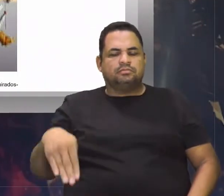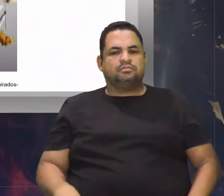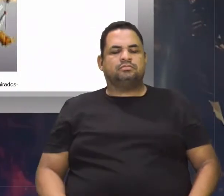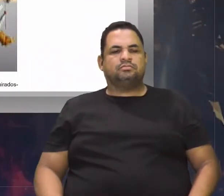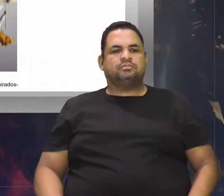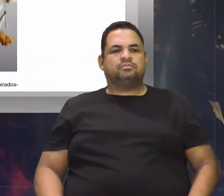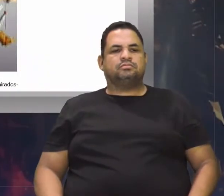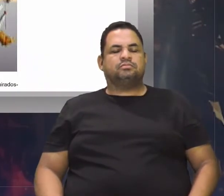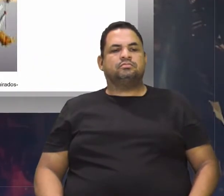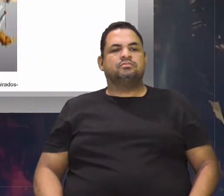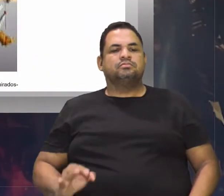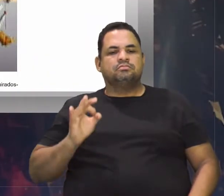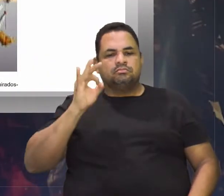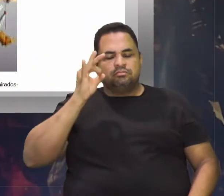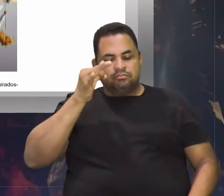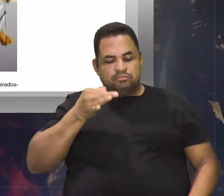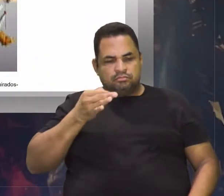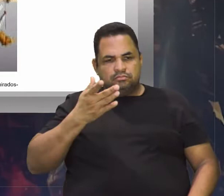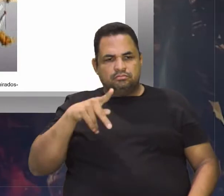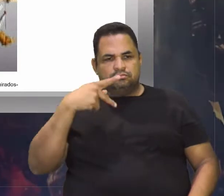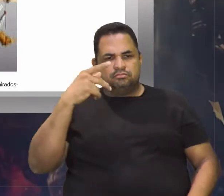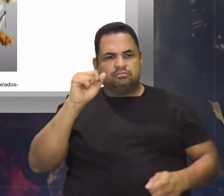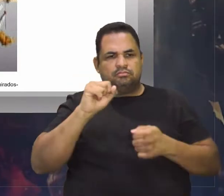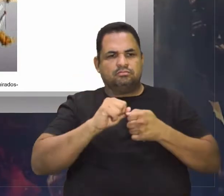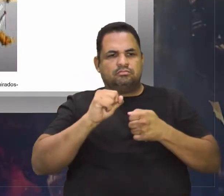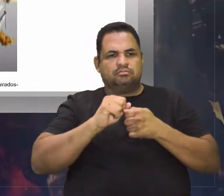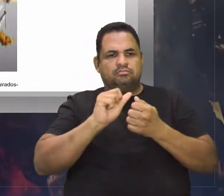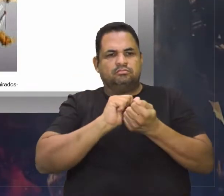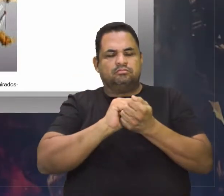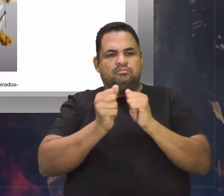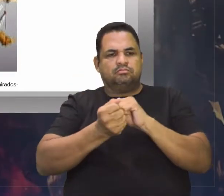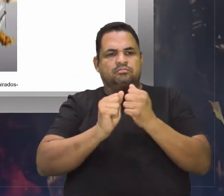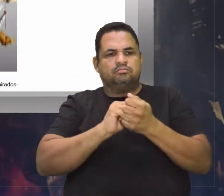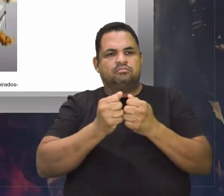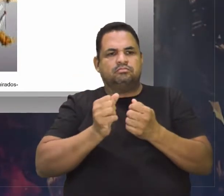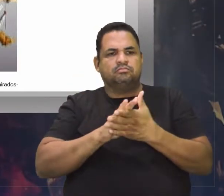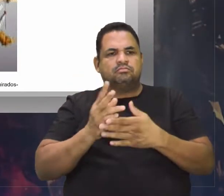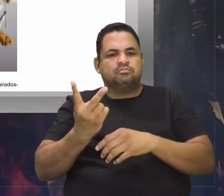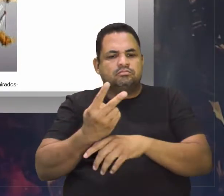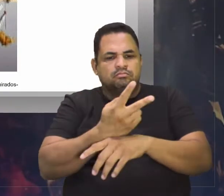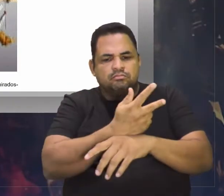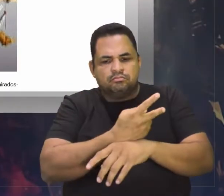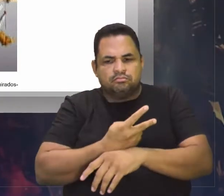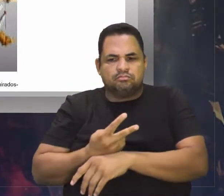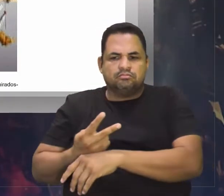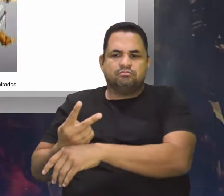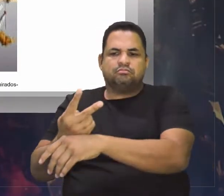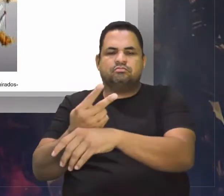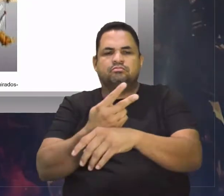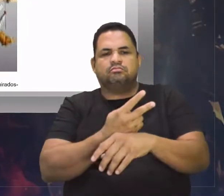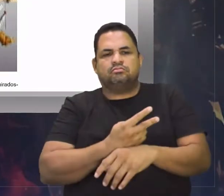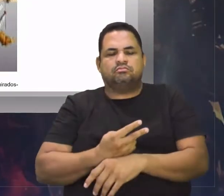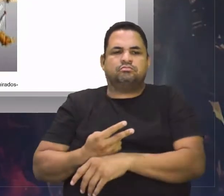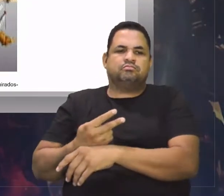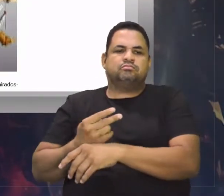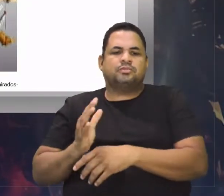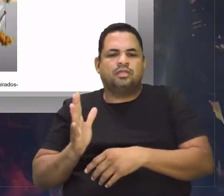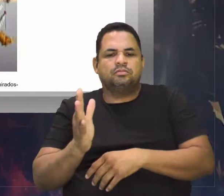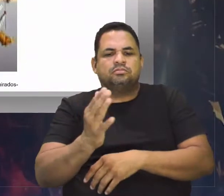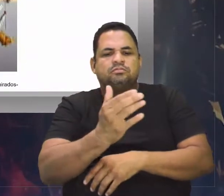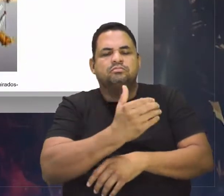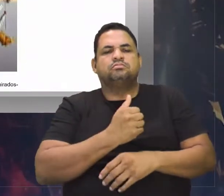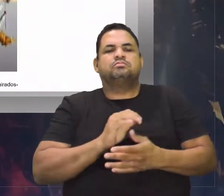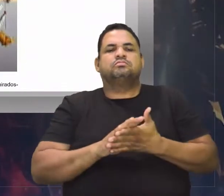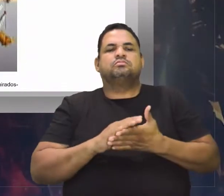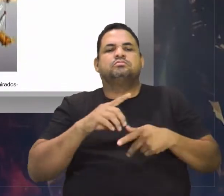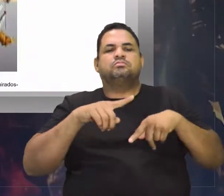era justamente esses povos que faziam esse controle e buscavam esses produtos do Oriente